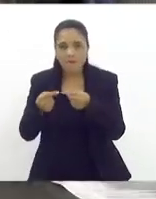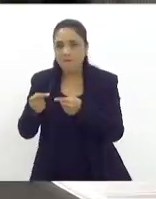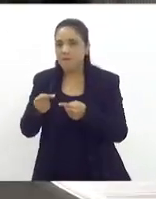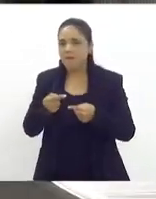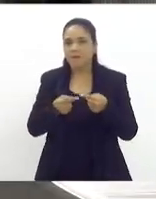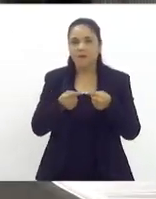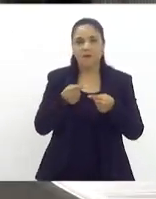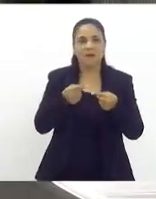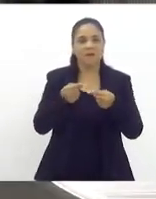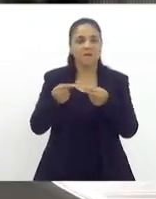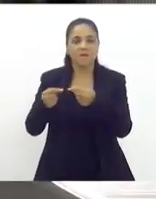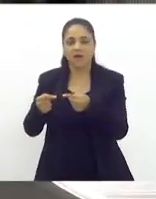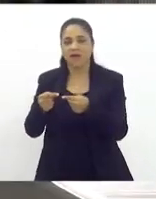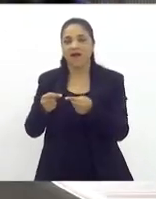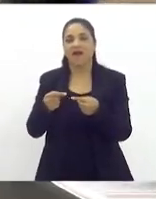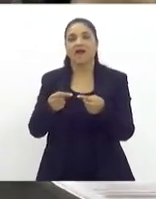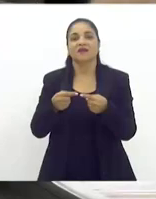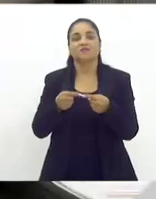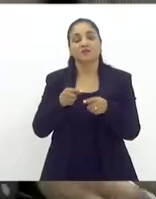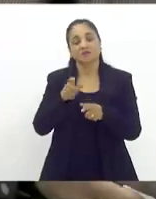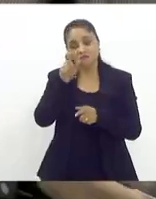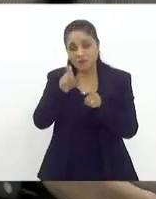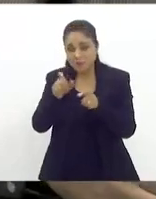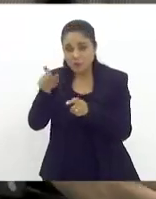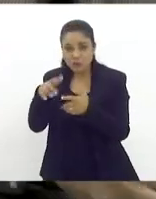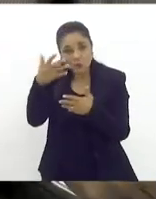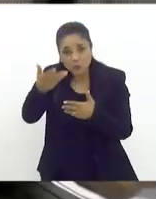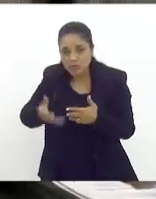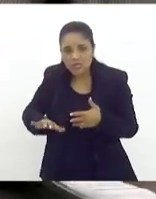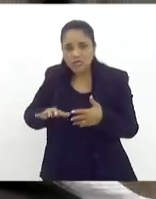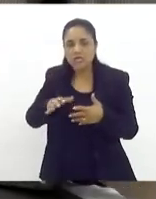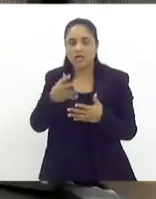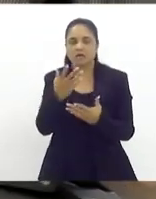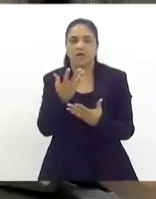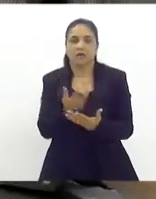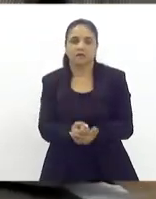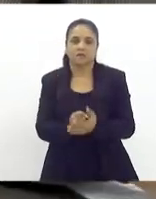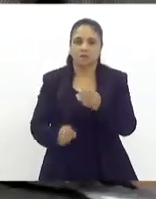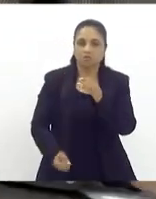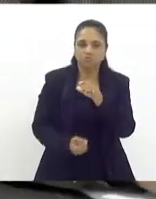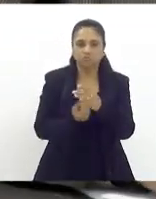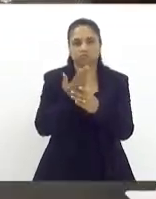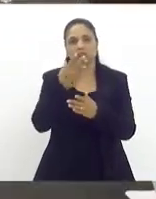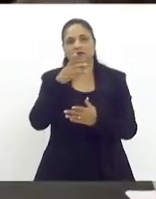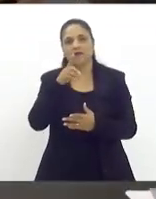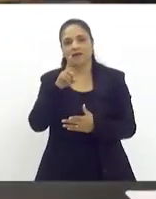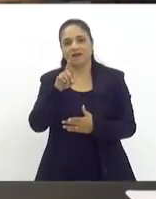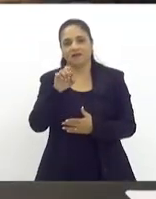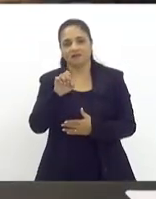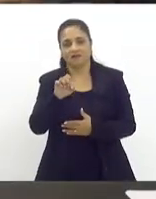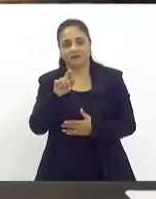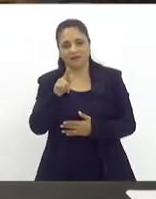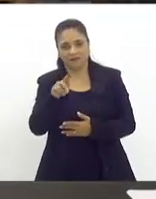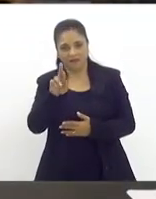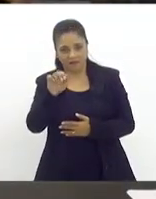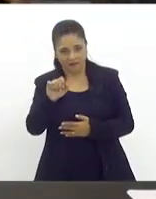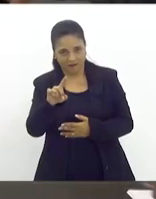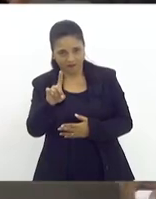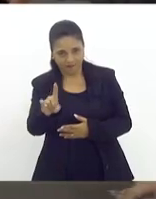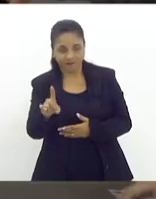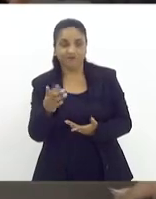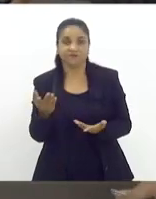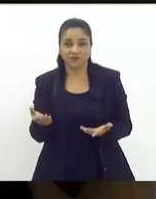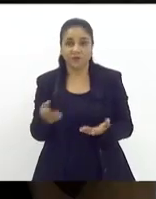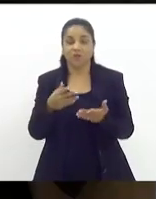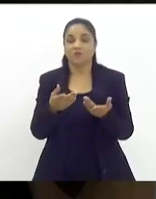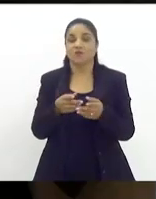de quem não queria implantá-la, e nós temos hoje a DECRADE. O deputado Carlos Mix, se me dá uma parte, só